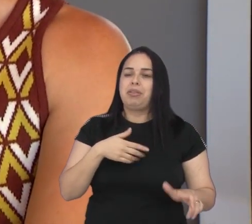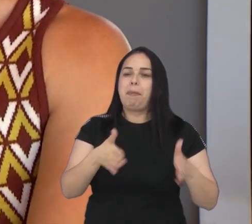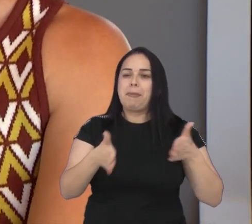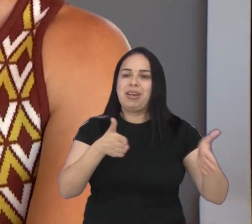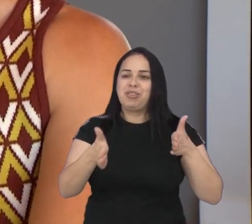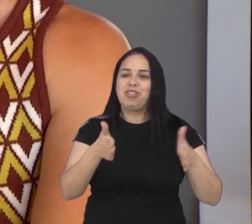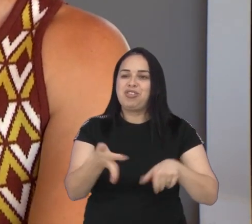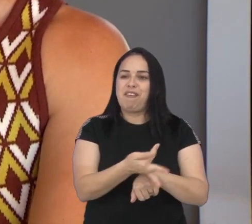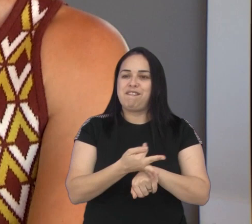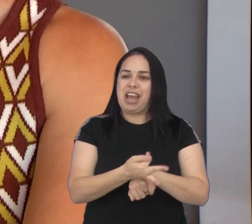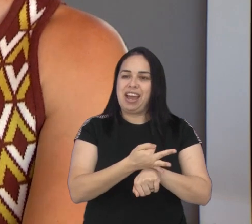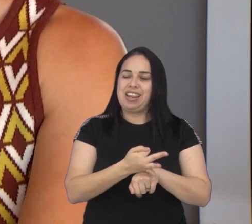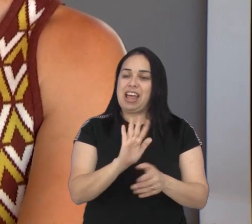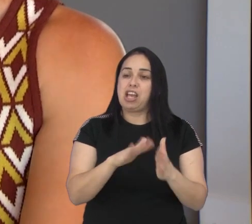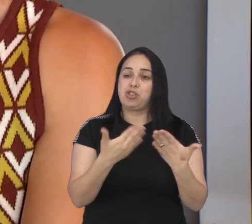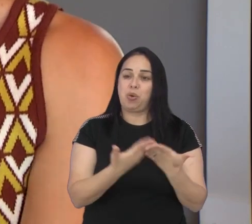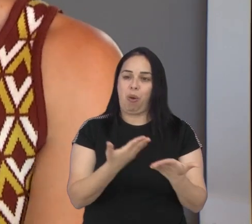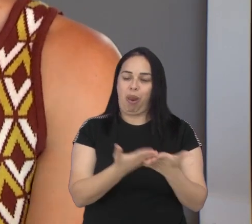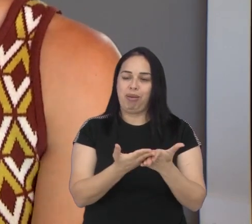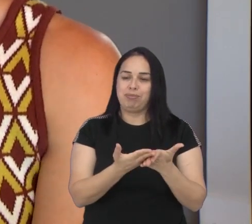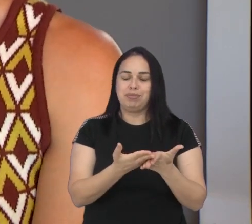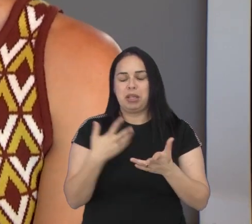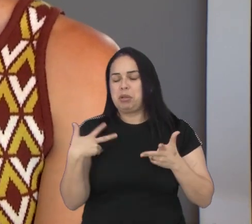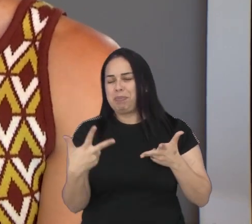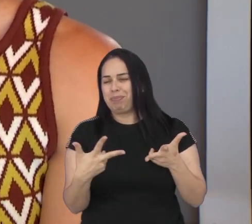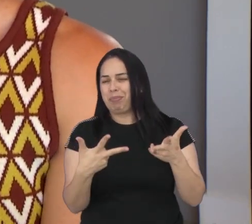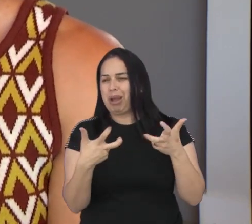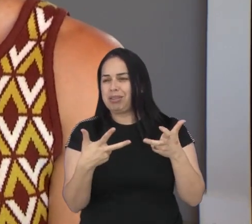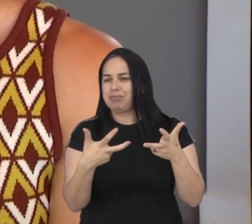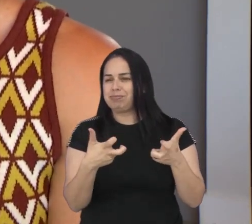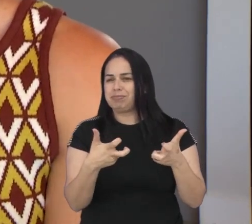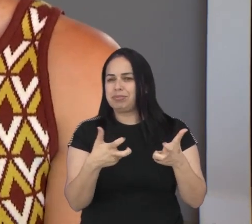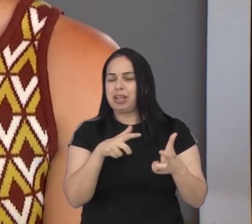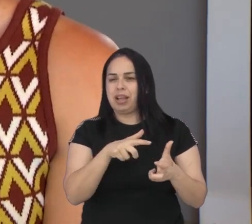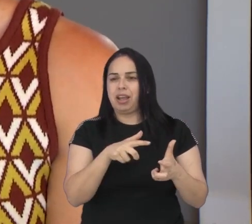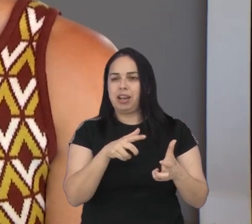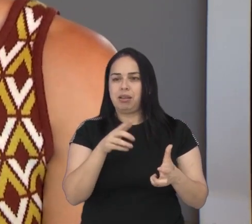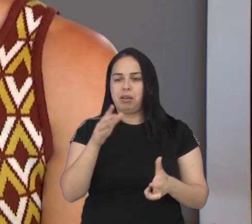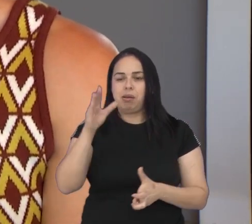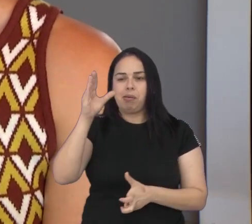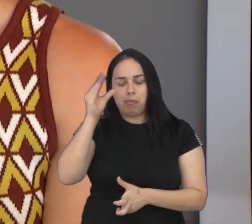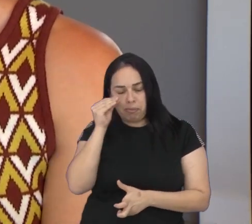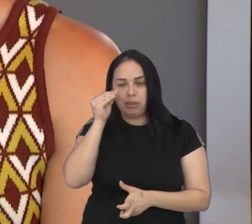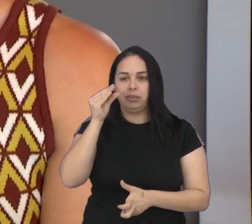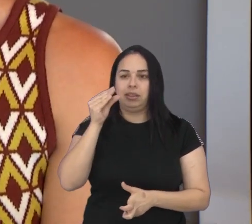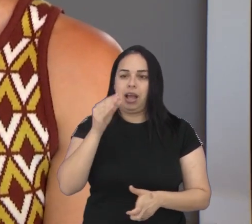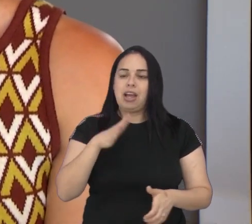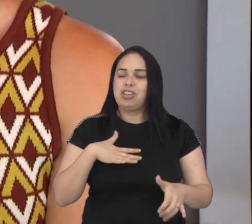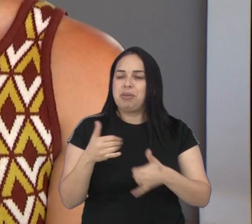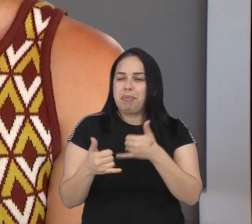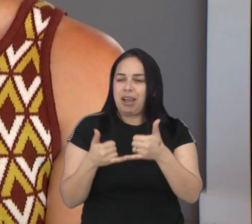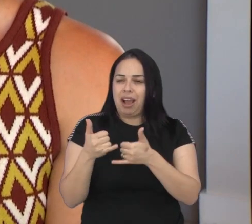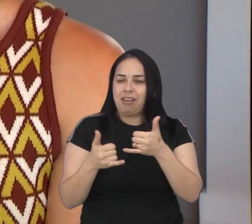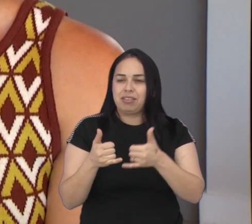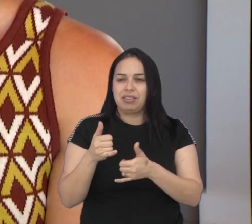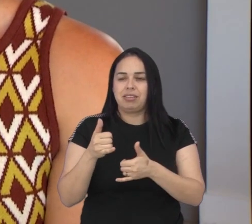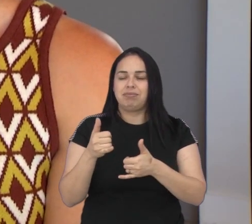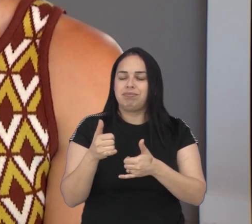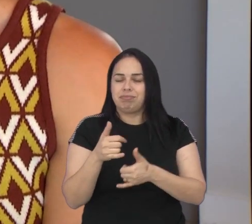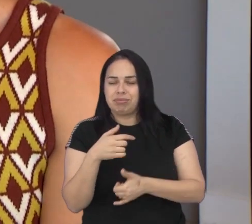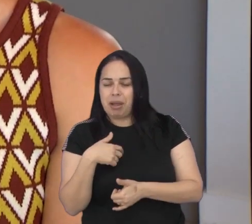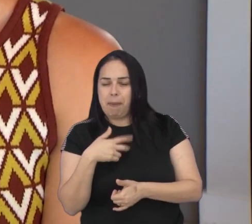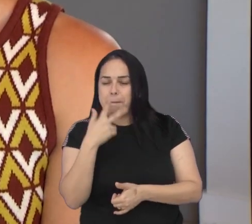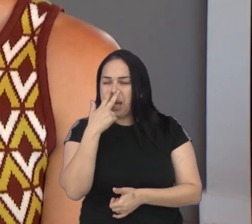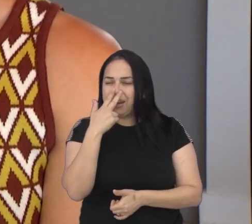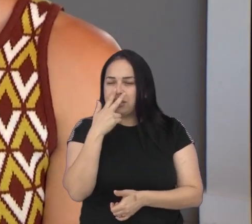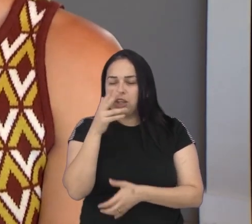bem numa época de férias escolares, final de férias escolares, a gente percebeu que ele tinha uns apagõezinhos. Né? A gente brinca que aquelas